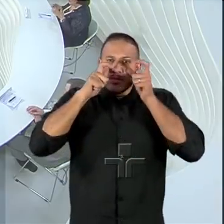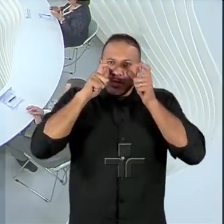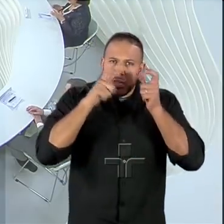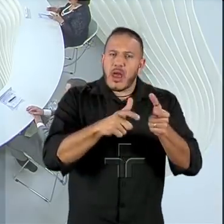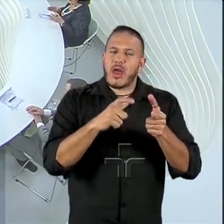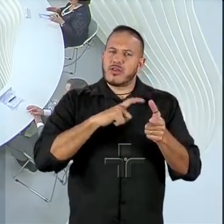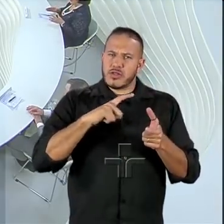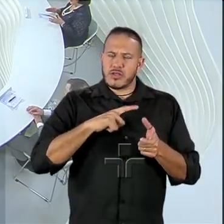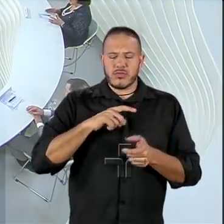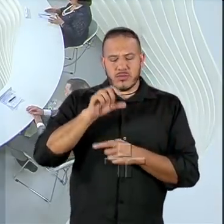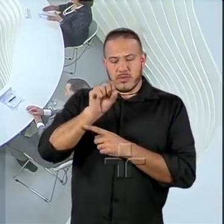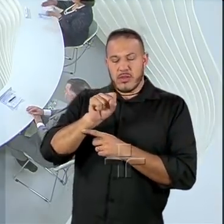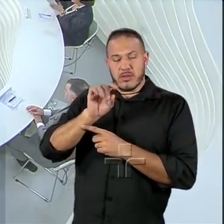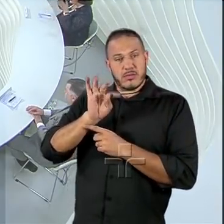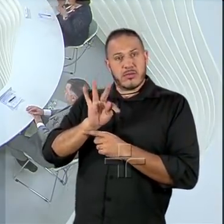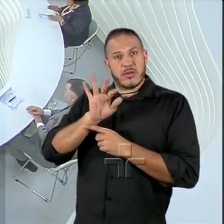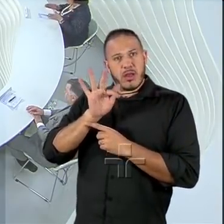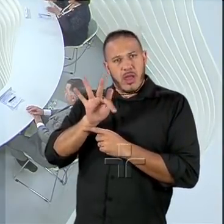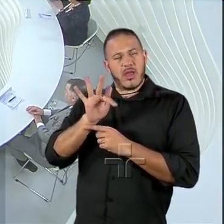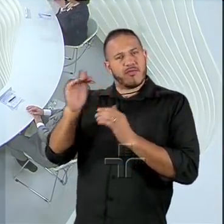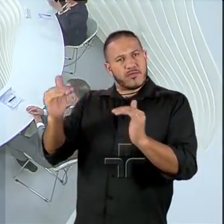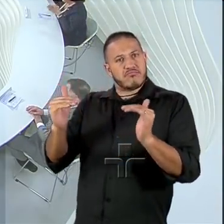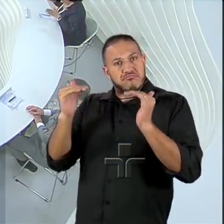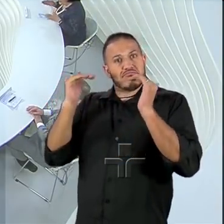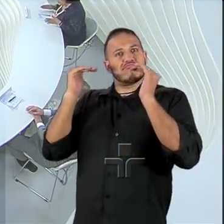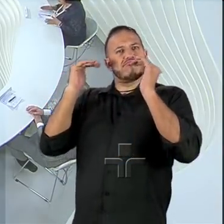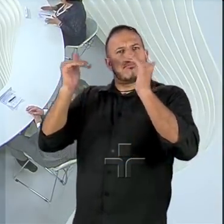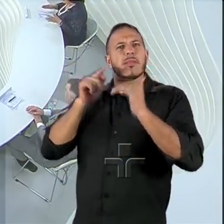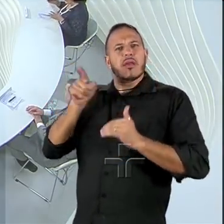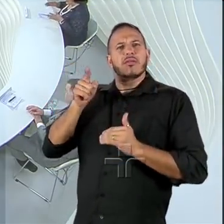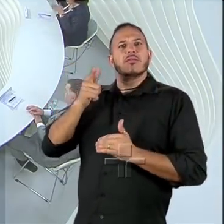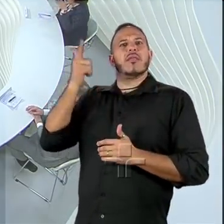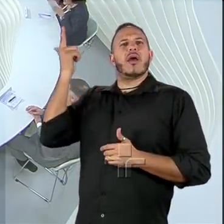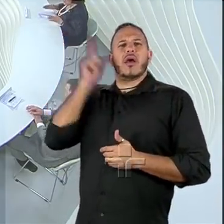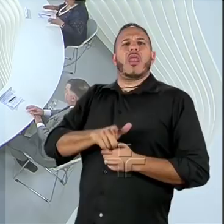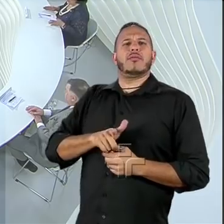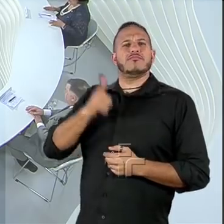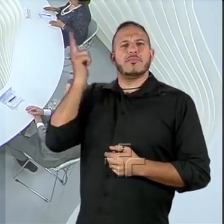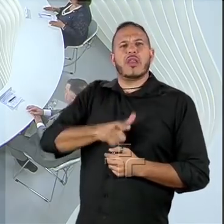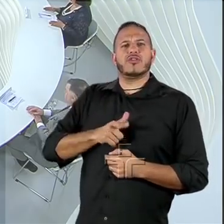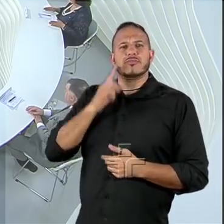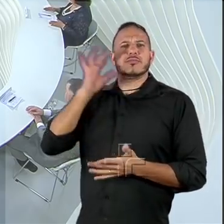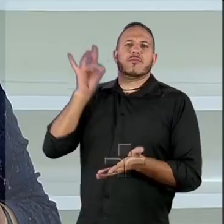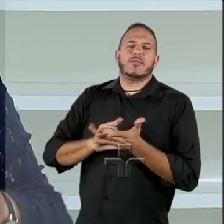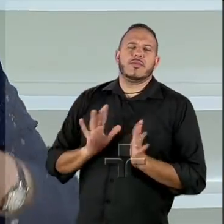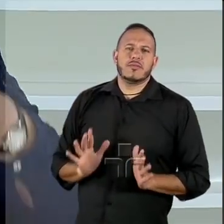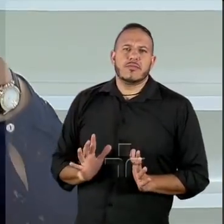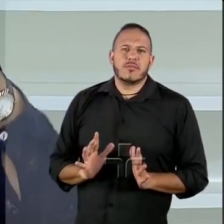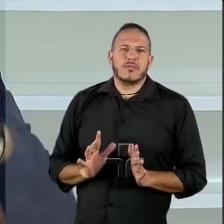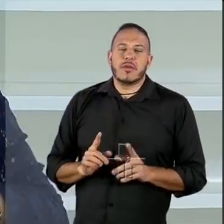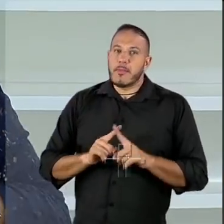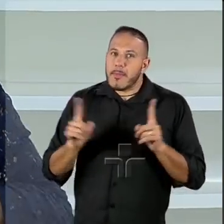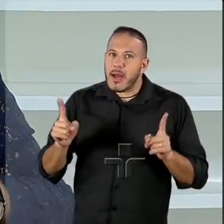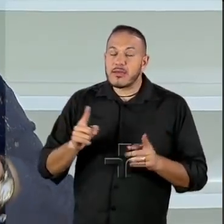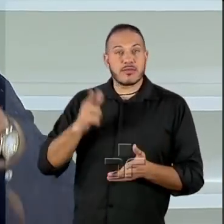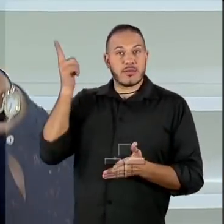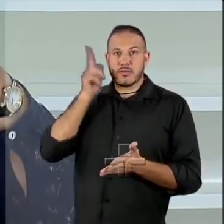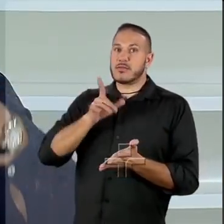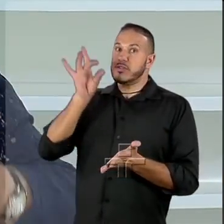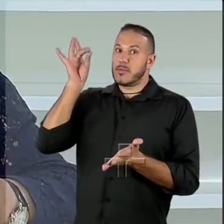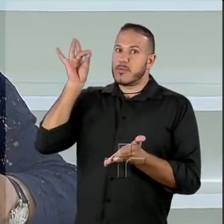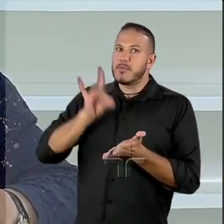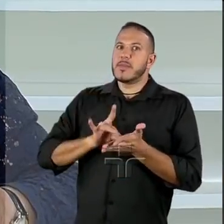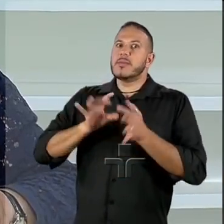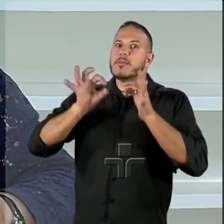um Supremo Tribunal Federal que seja garantista. Eu quero que seja garantista. Perfeito. Mas a garantia